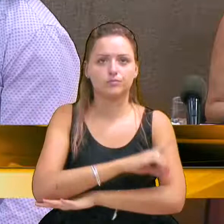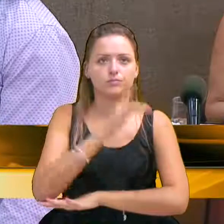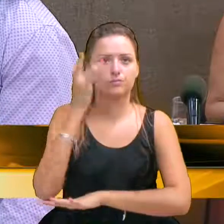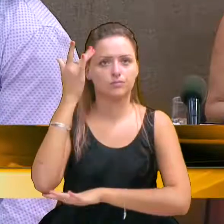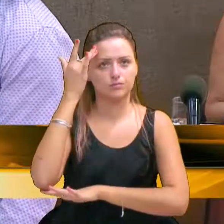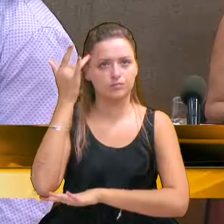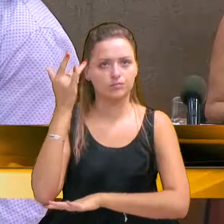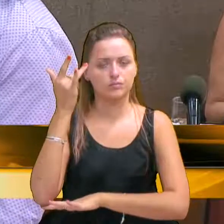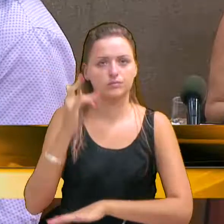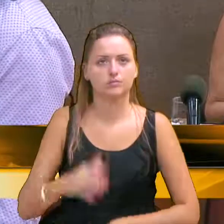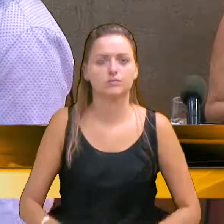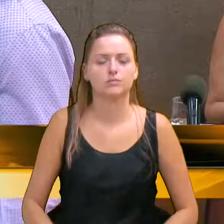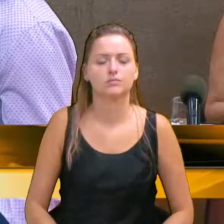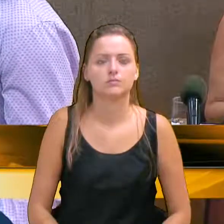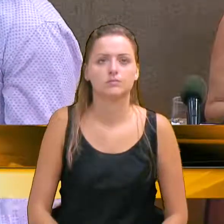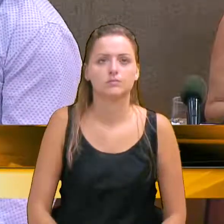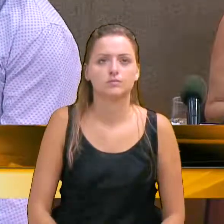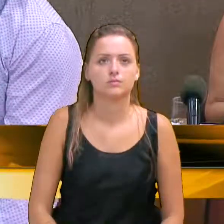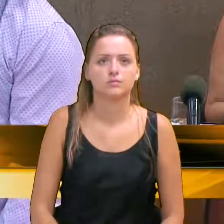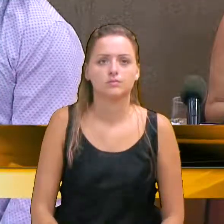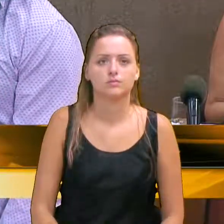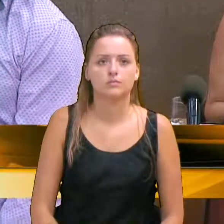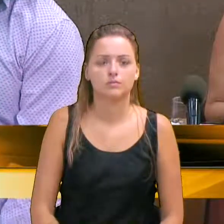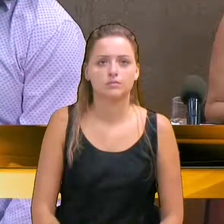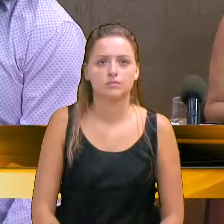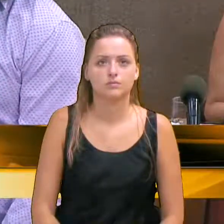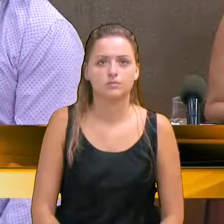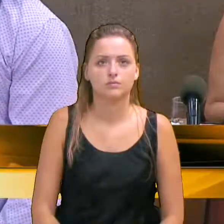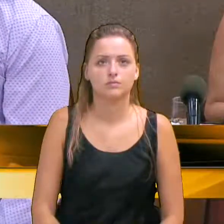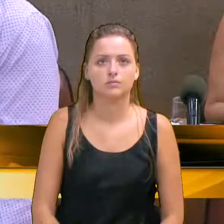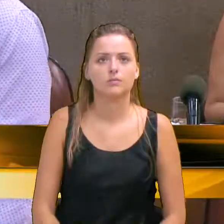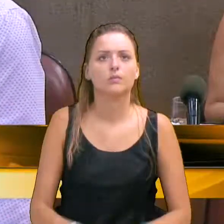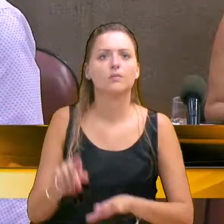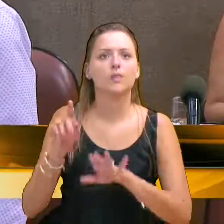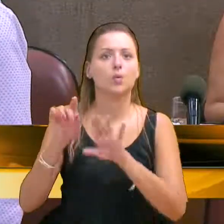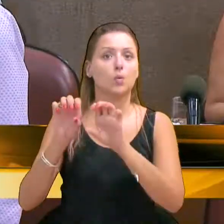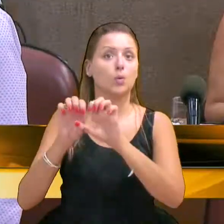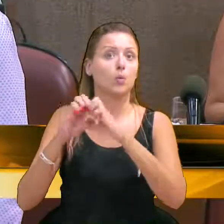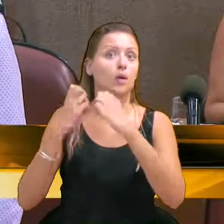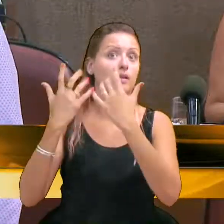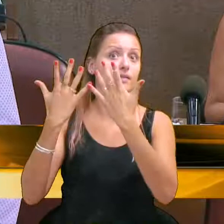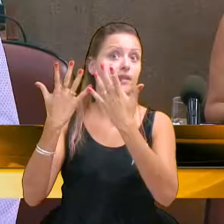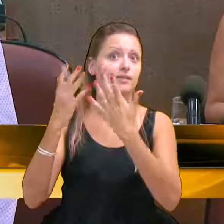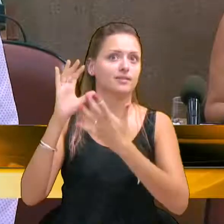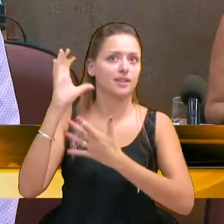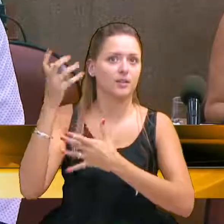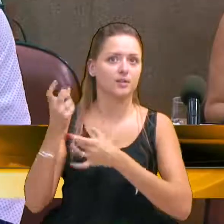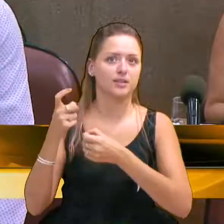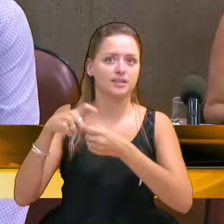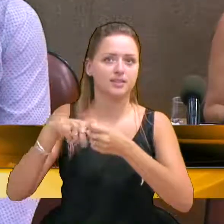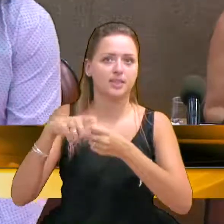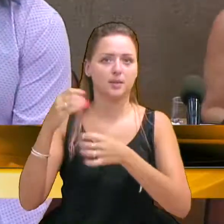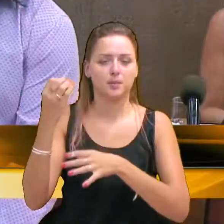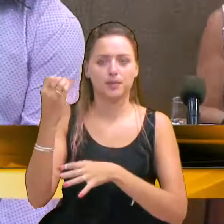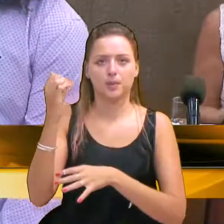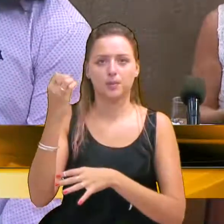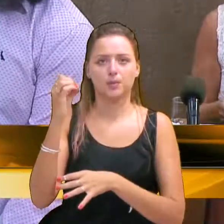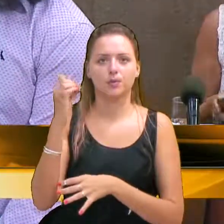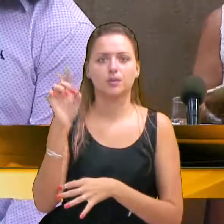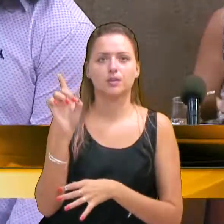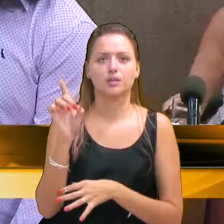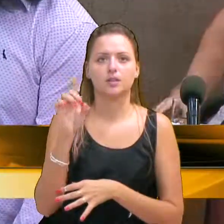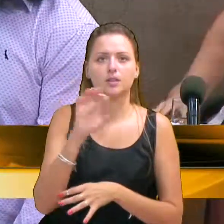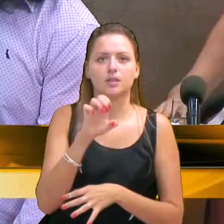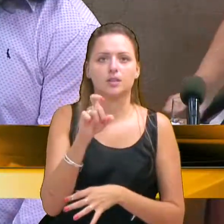né, em que o evento que estará acontecendo amanhã na capital gaúcha, Porto Alegre,